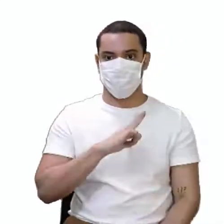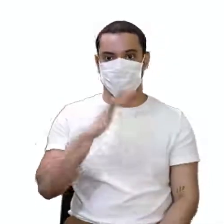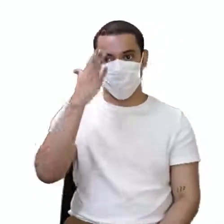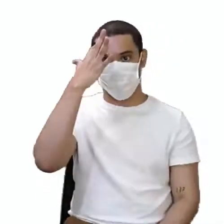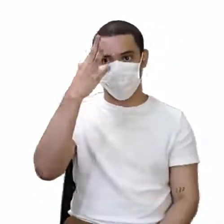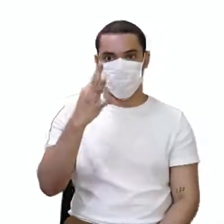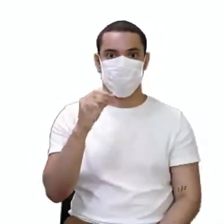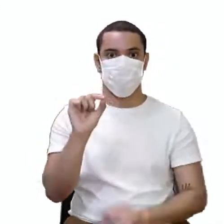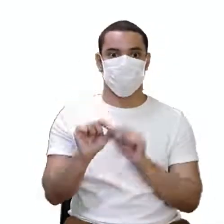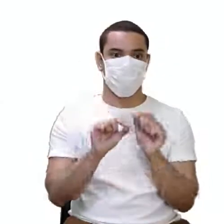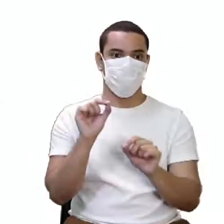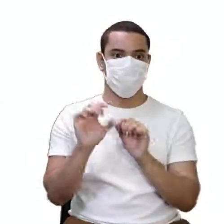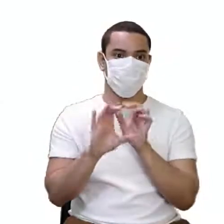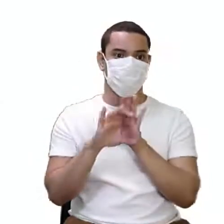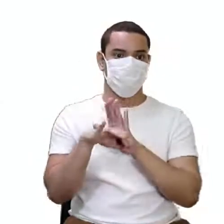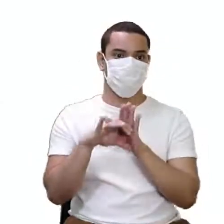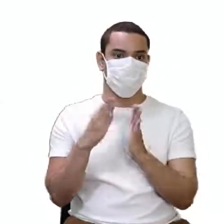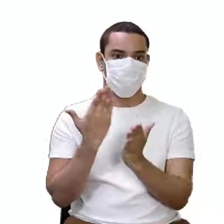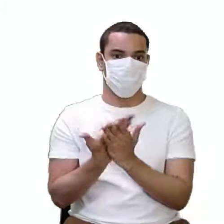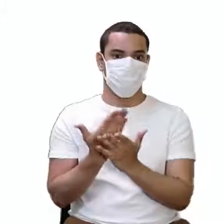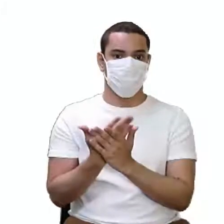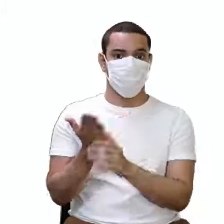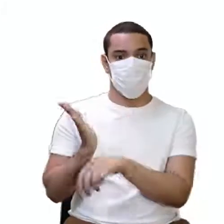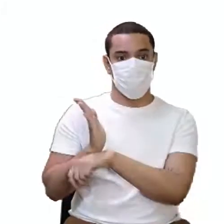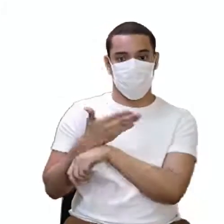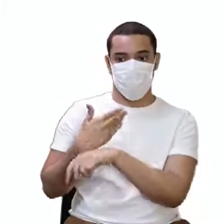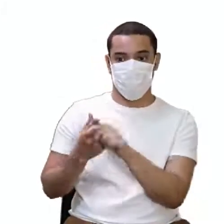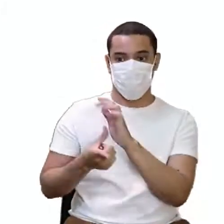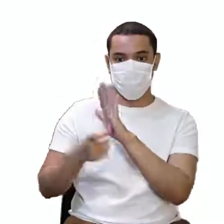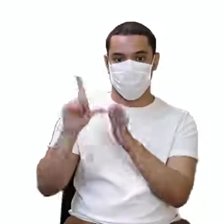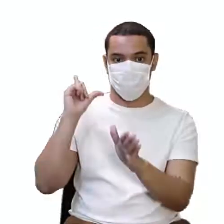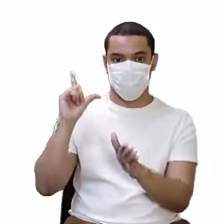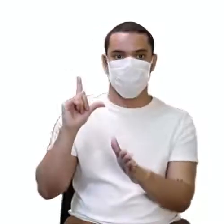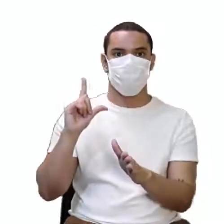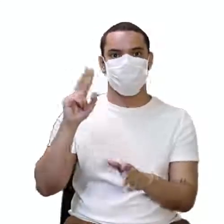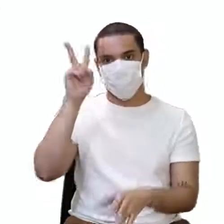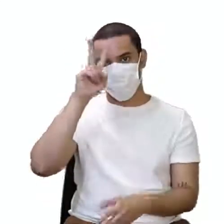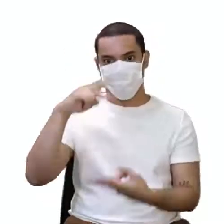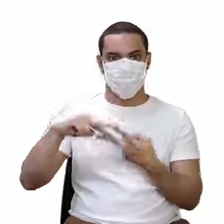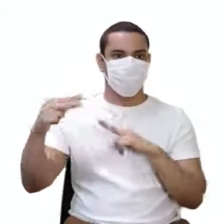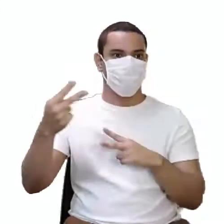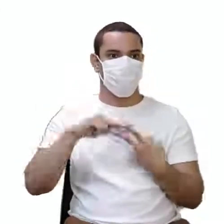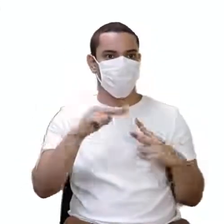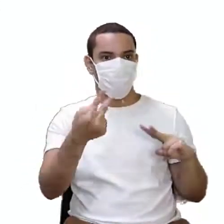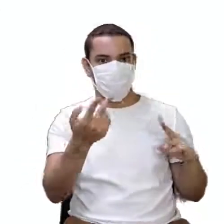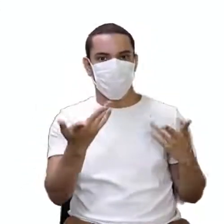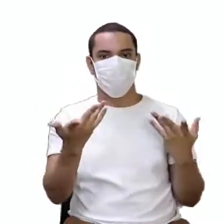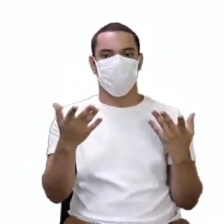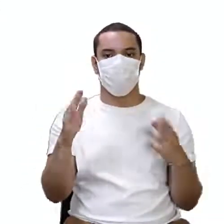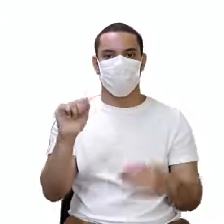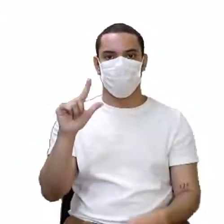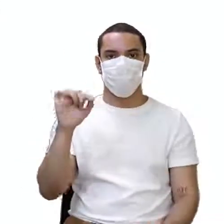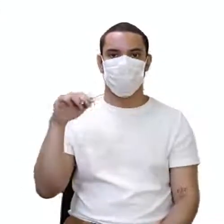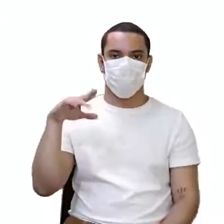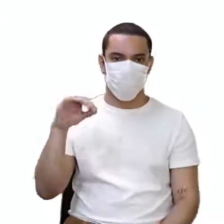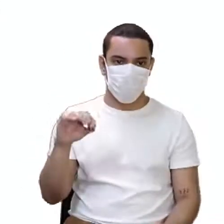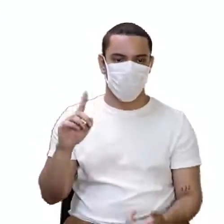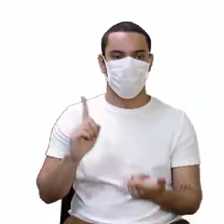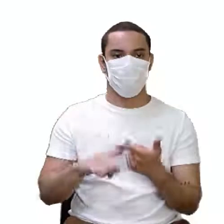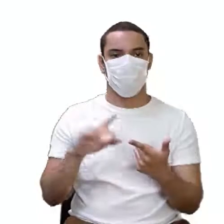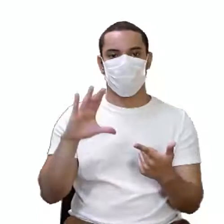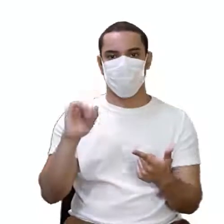entender aqueles conceitos que nós vimos nas aulas anteriores, órgãos homólogos, análogos, cladogênese,